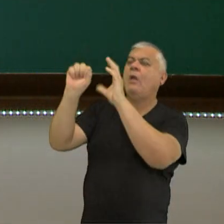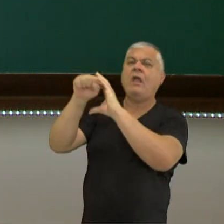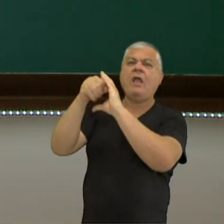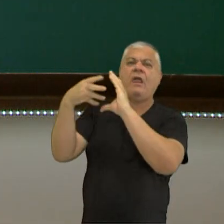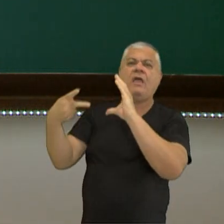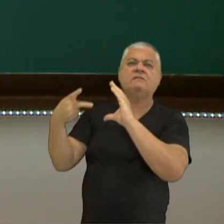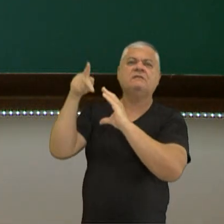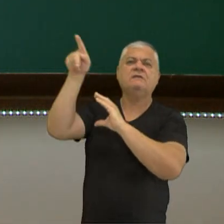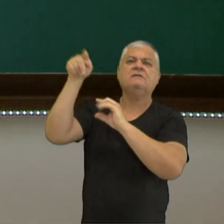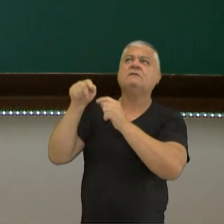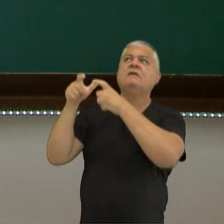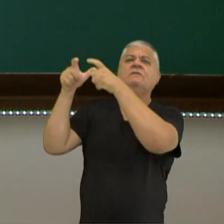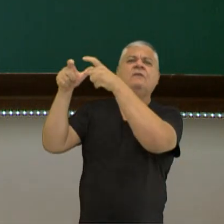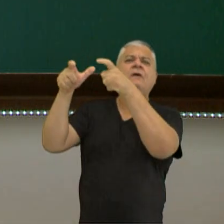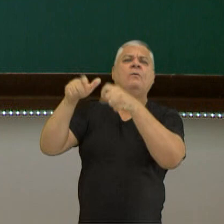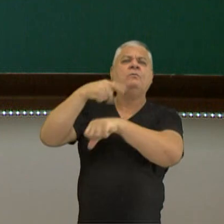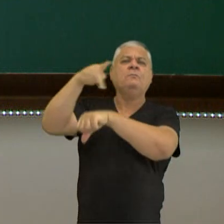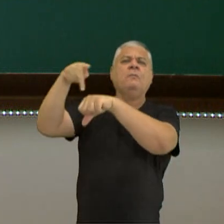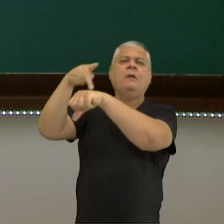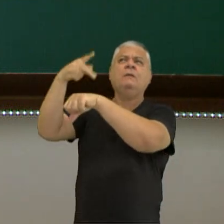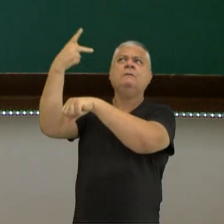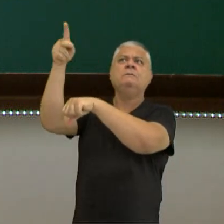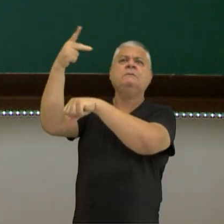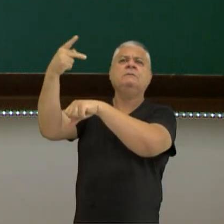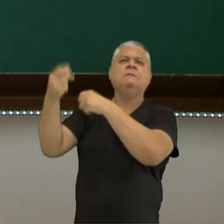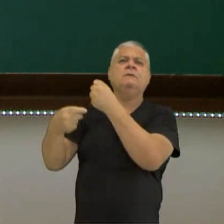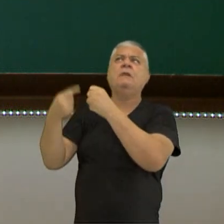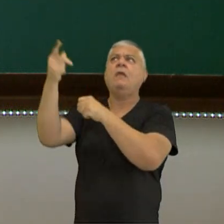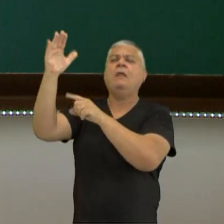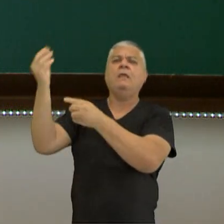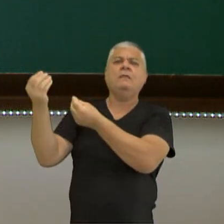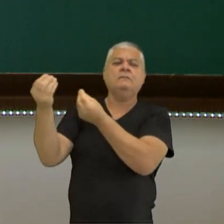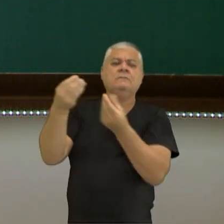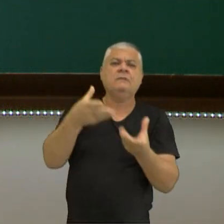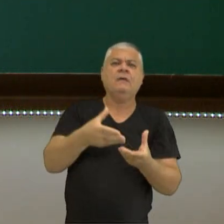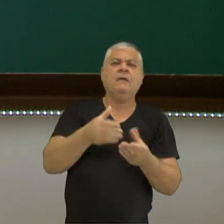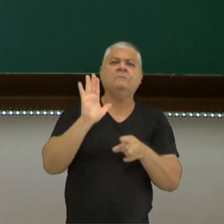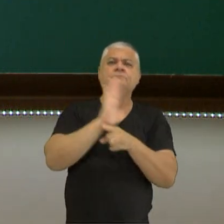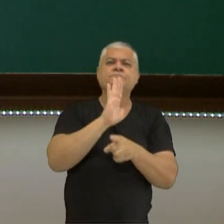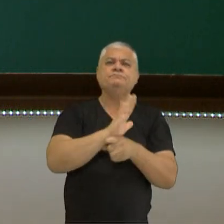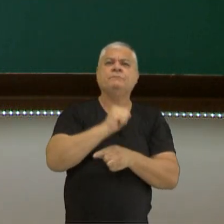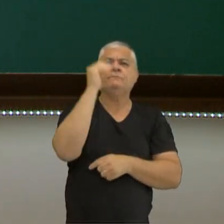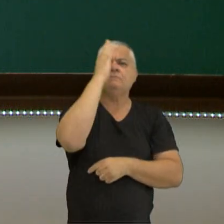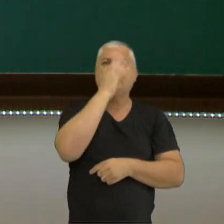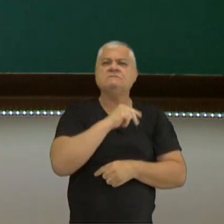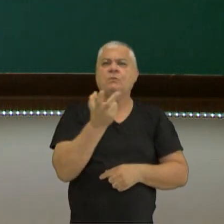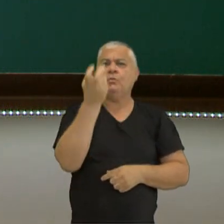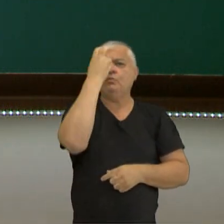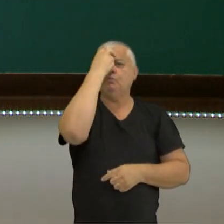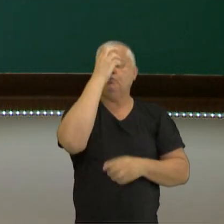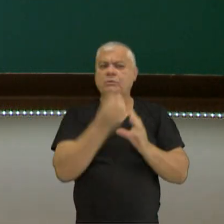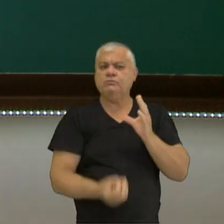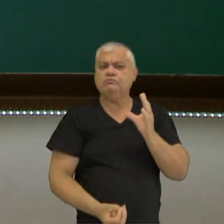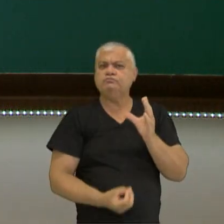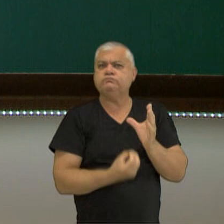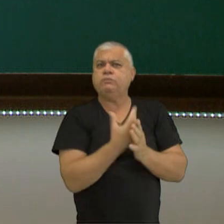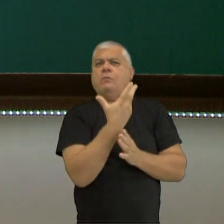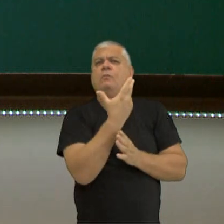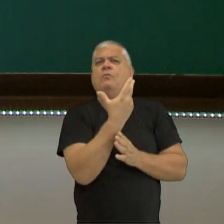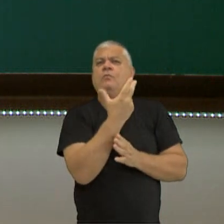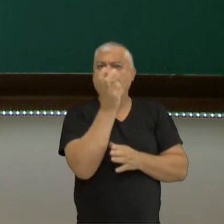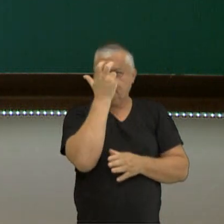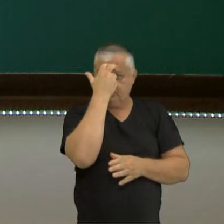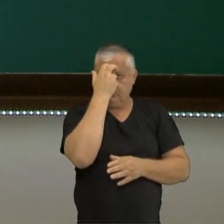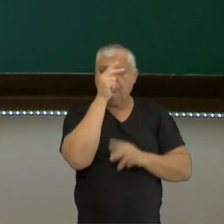de onde vieram esses povos e quais são as contribuições desses povos para a cultura, para a formação